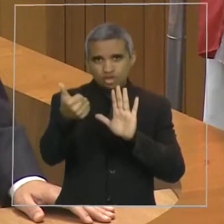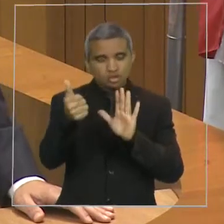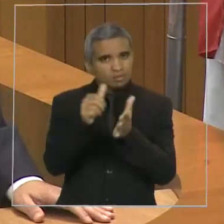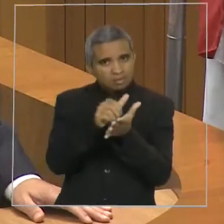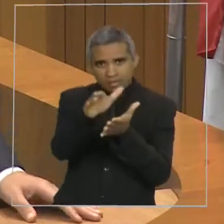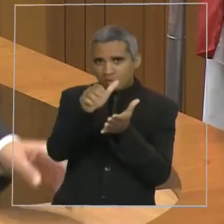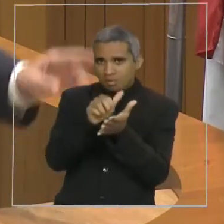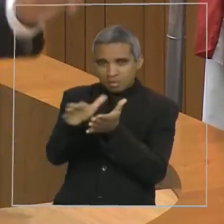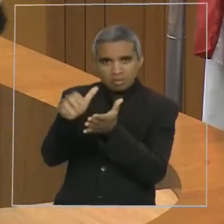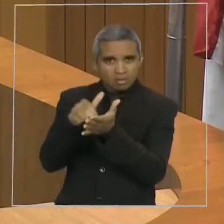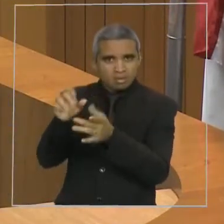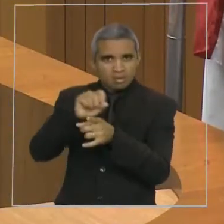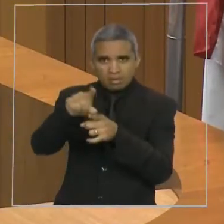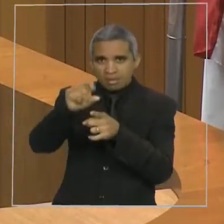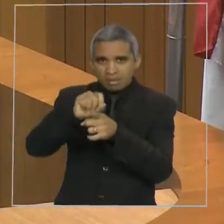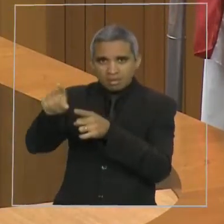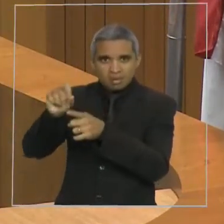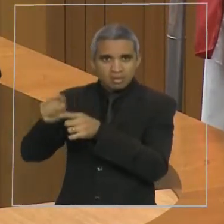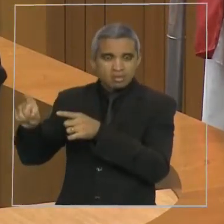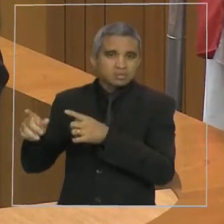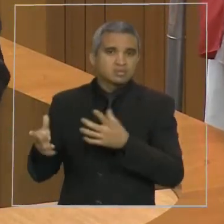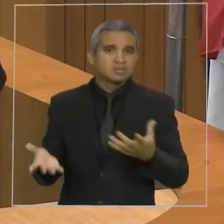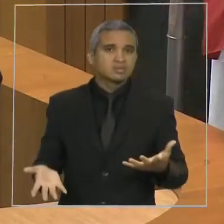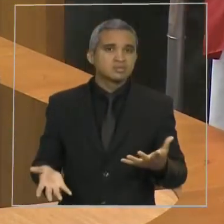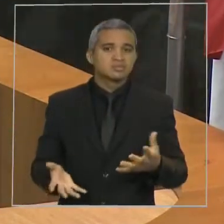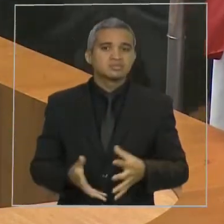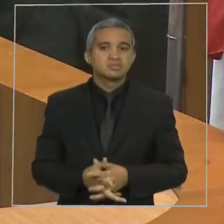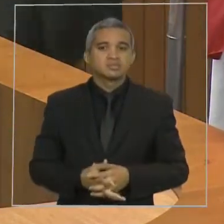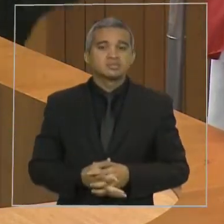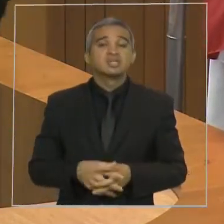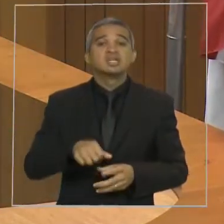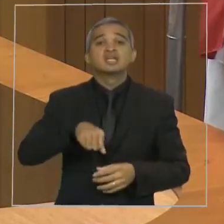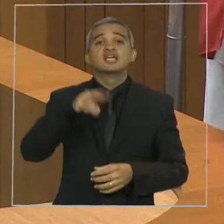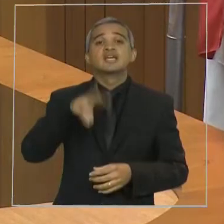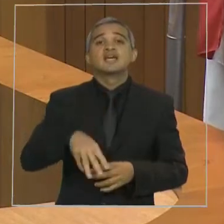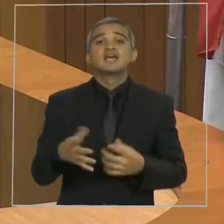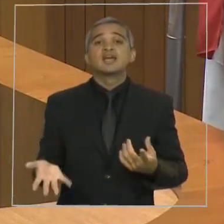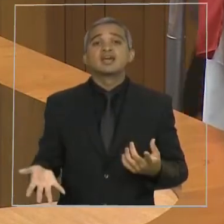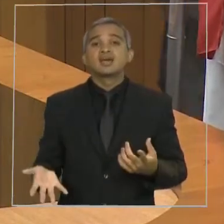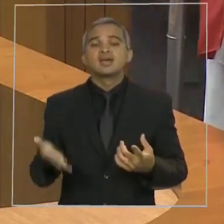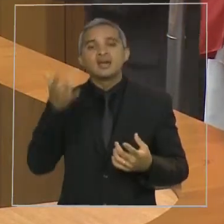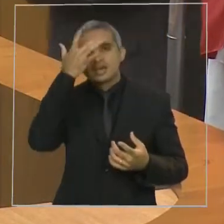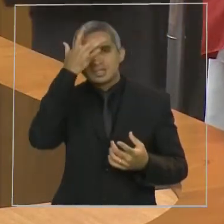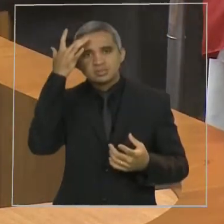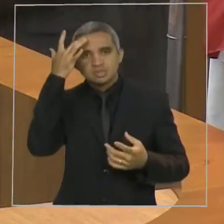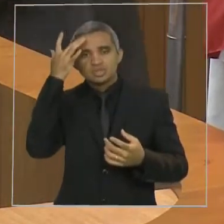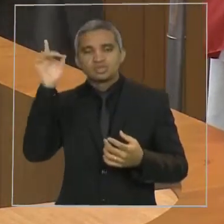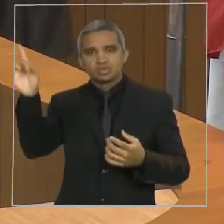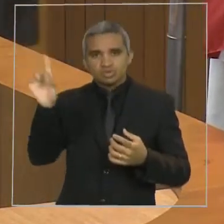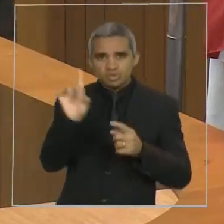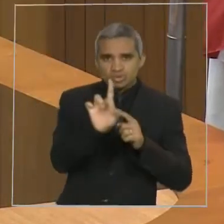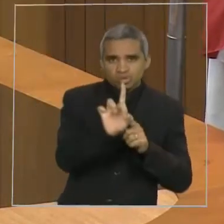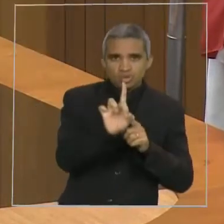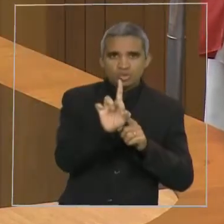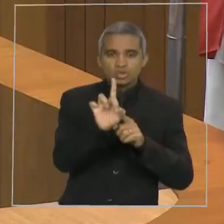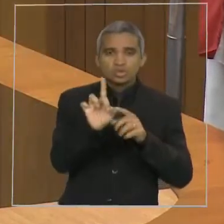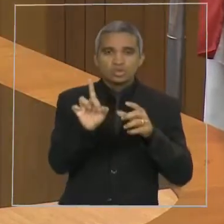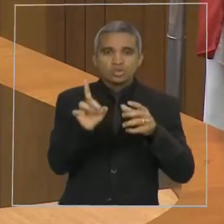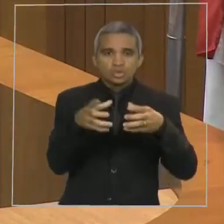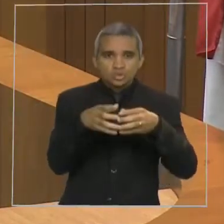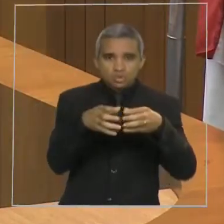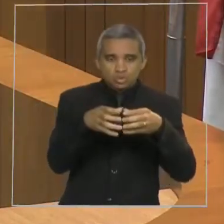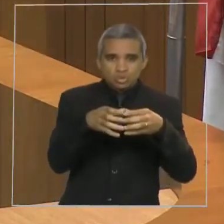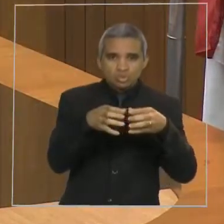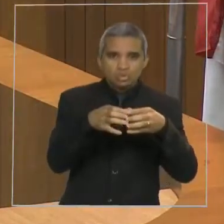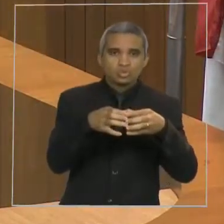Dino retirou? O representante dos clubes profissionais do Estado do Maranhão, e aqui nesta casa